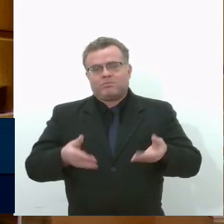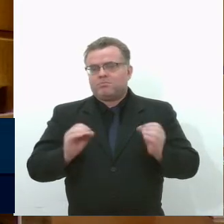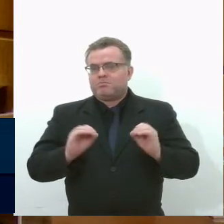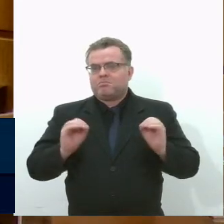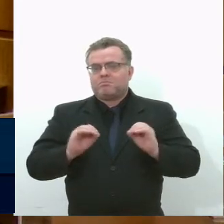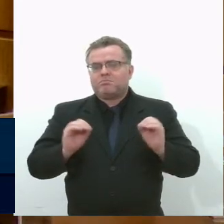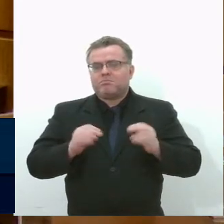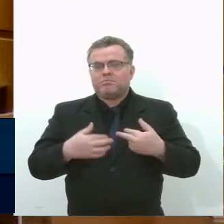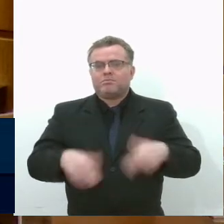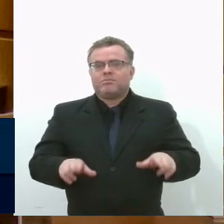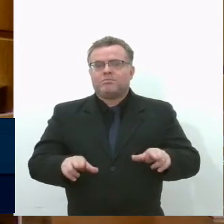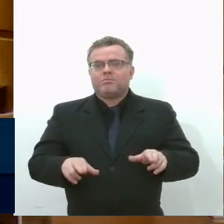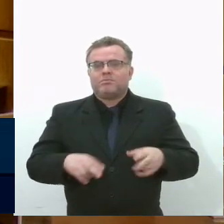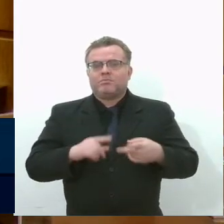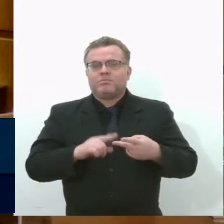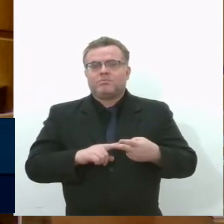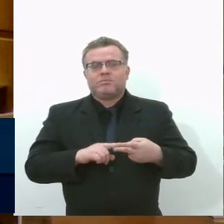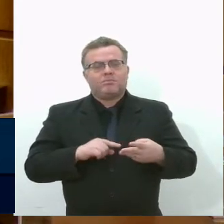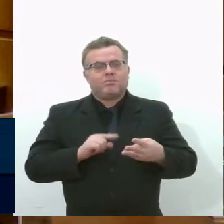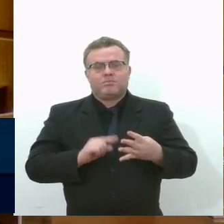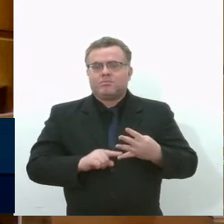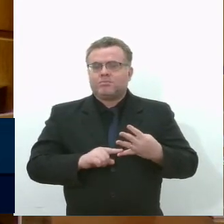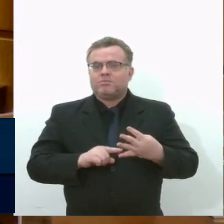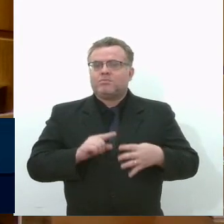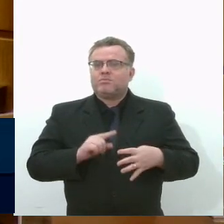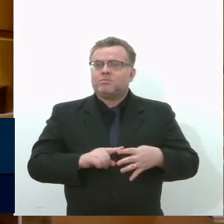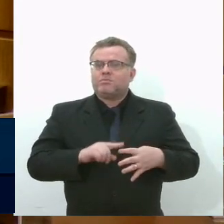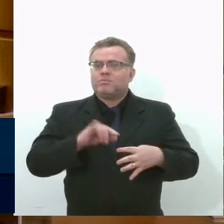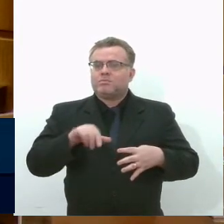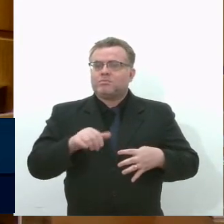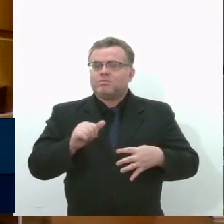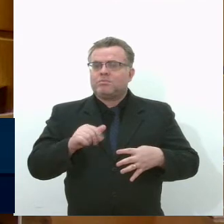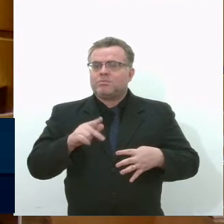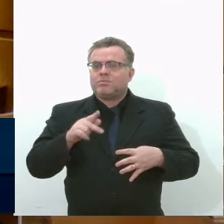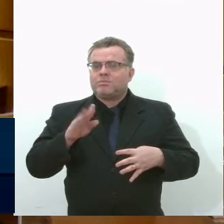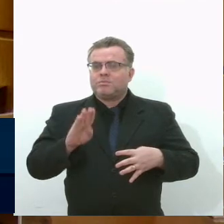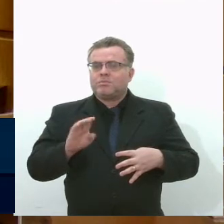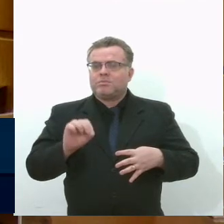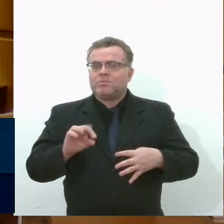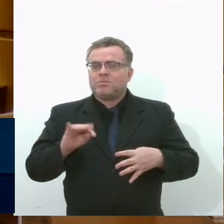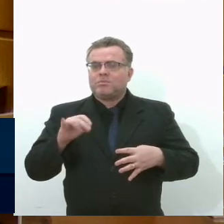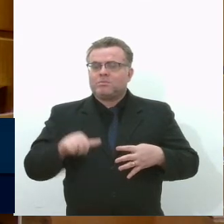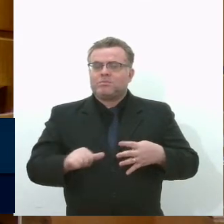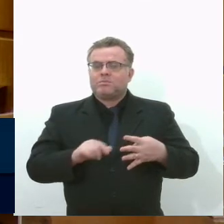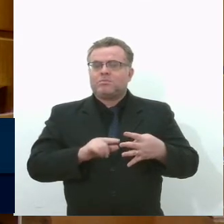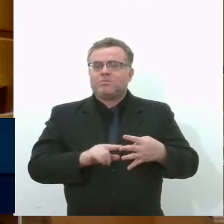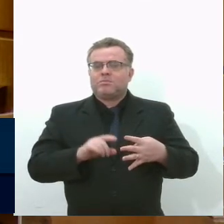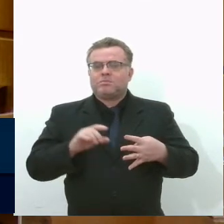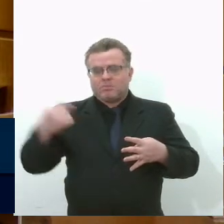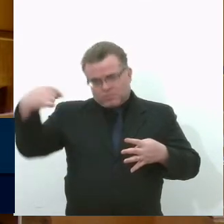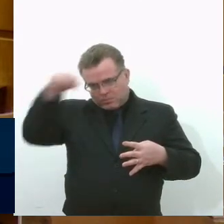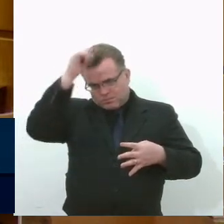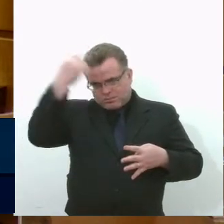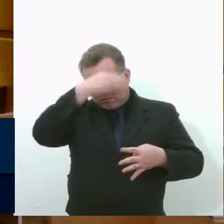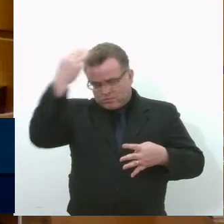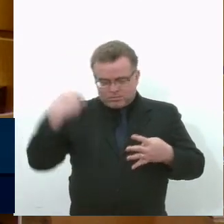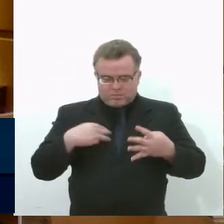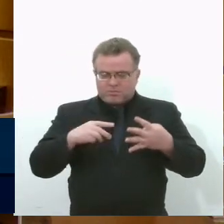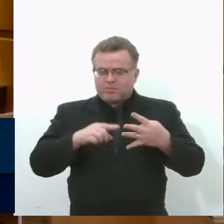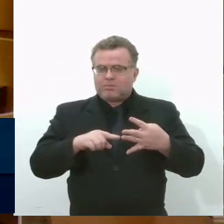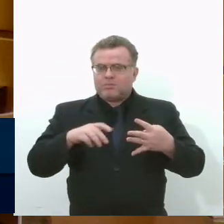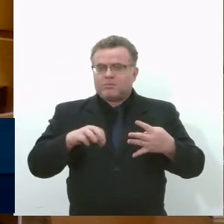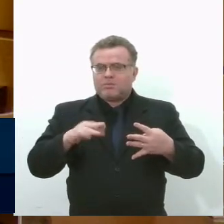Nem Jabotiana, repetindo, nem Santa Maria, nem Marivã, nem toda